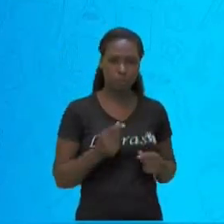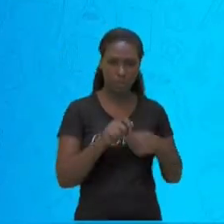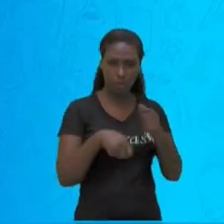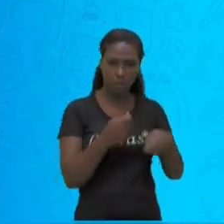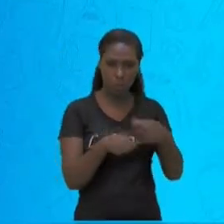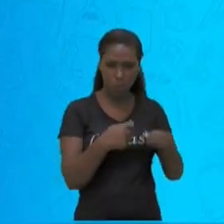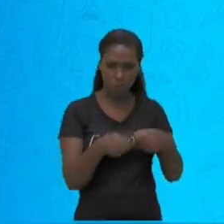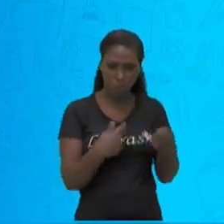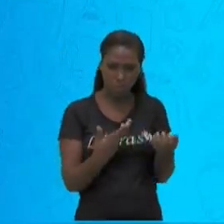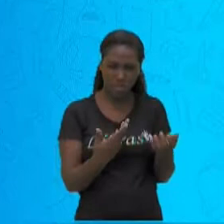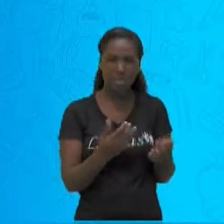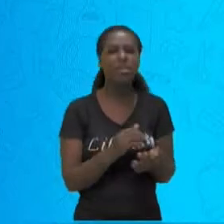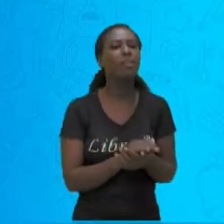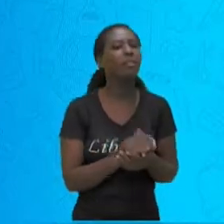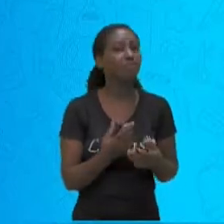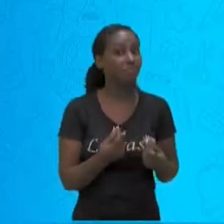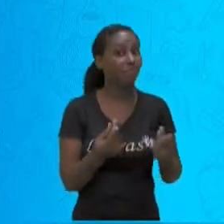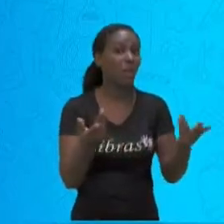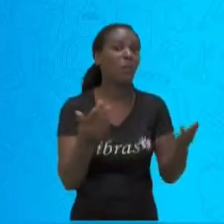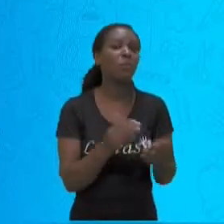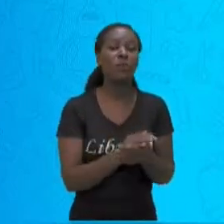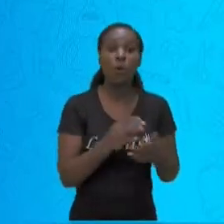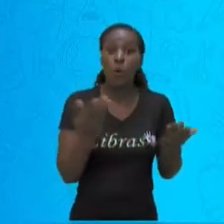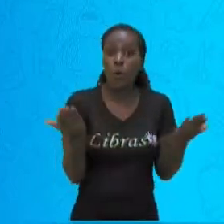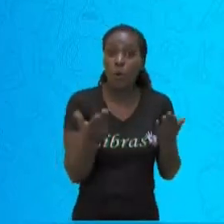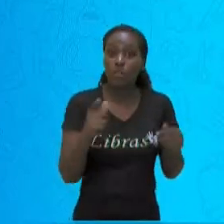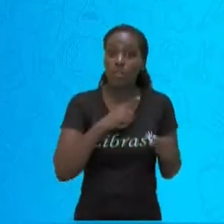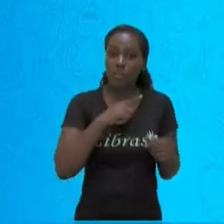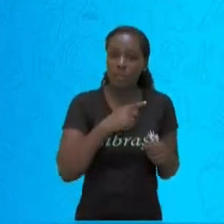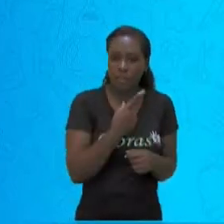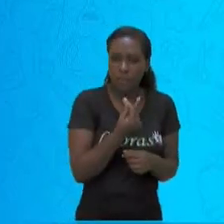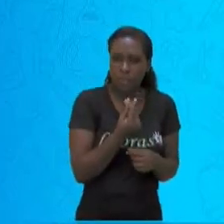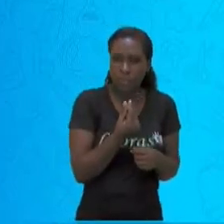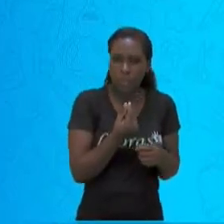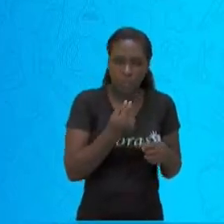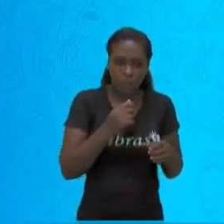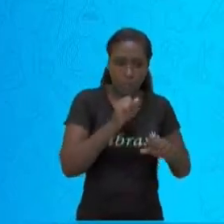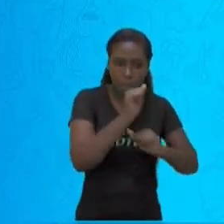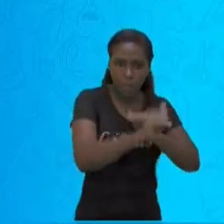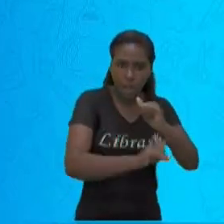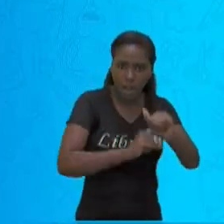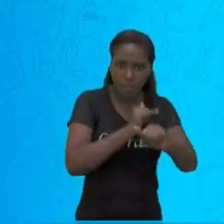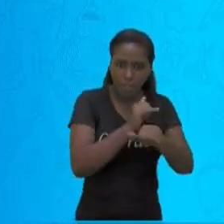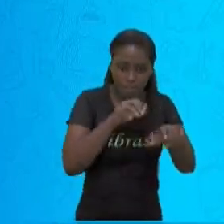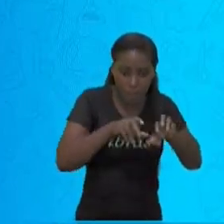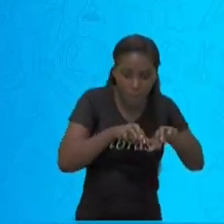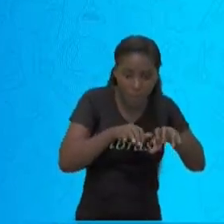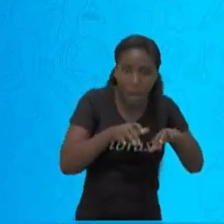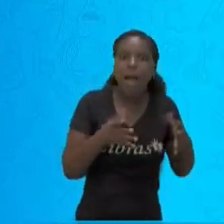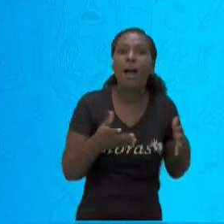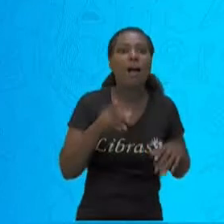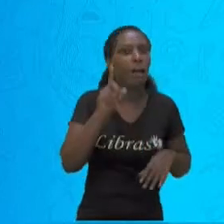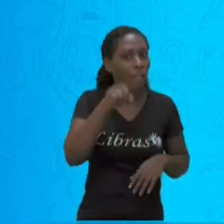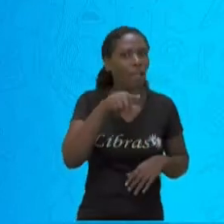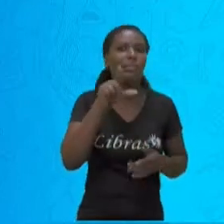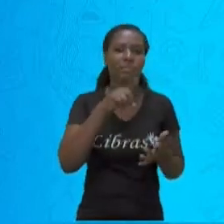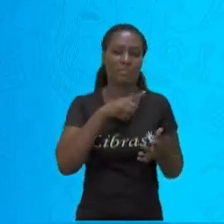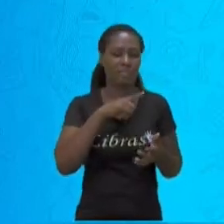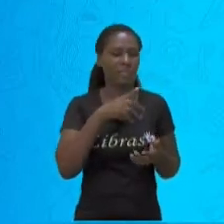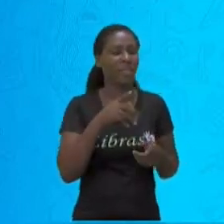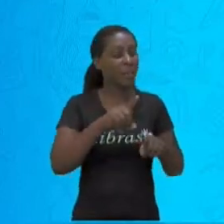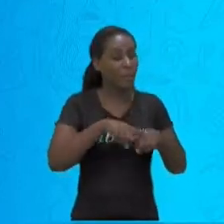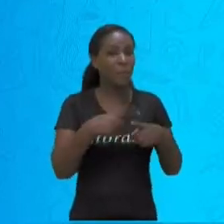a moeda digital, nas bolsas de valores, mas a grande